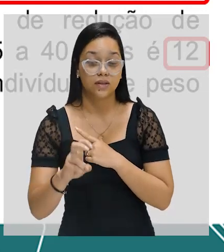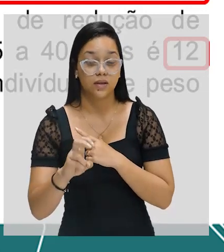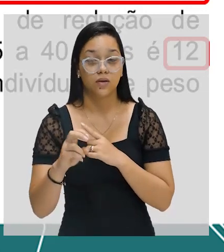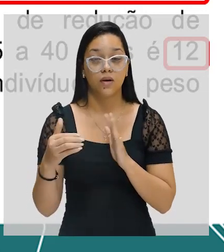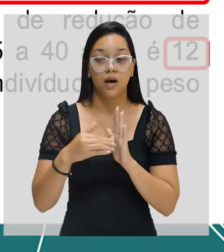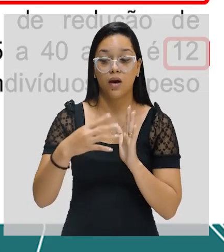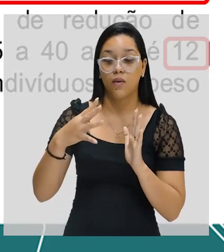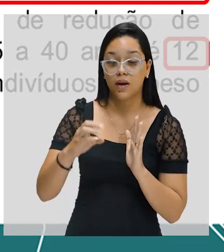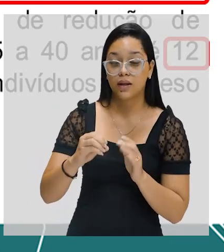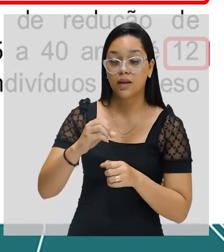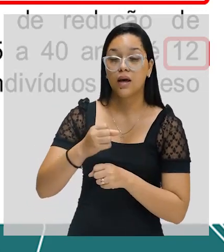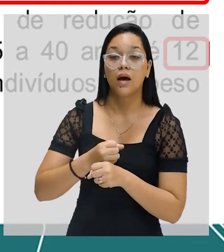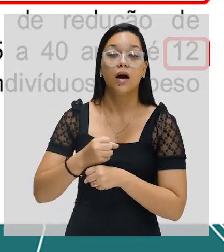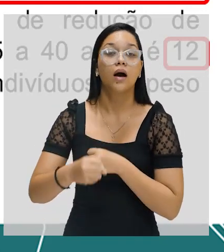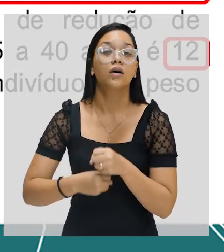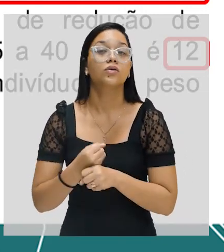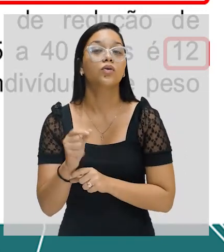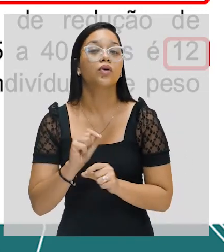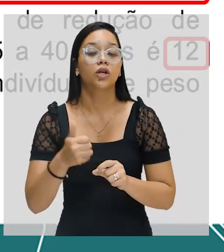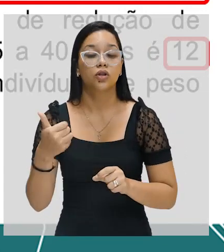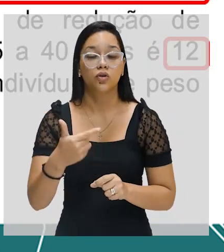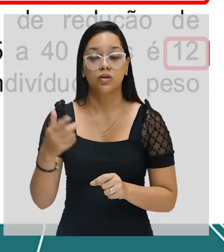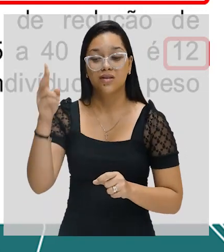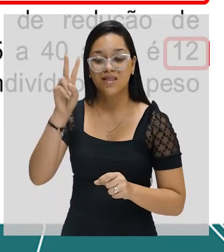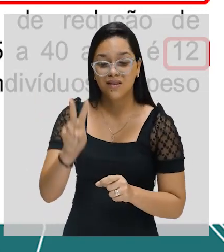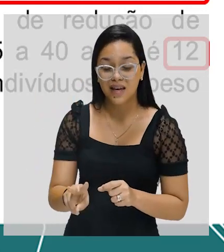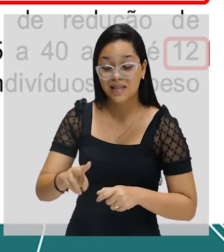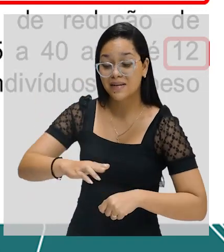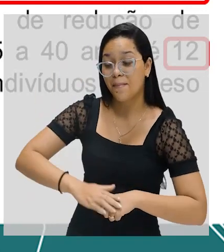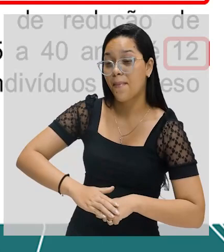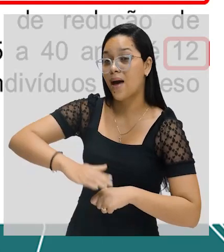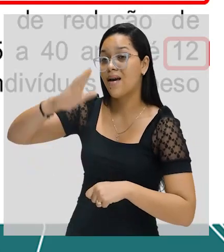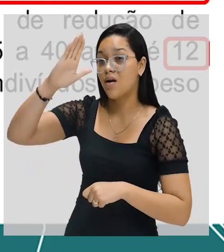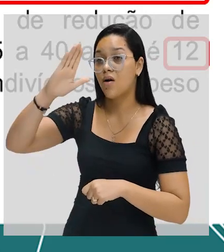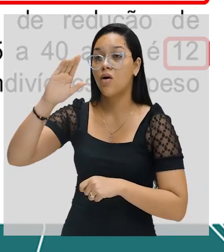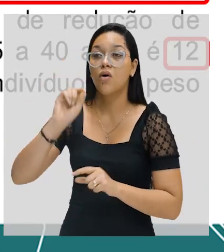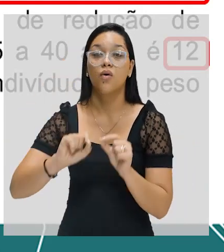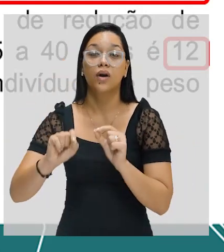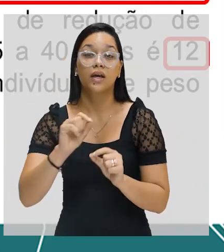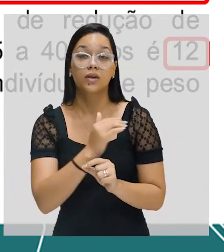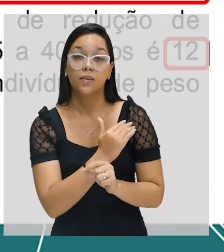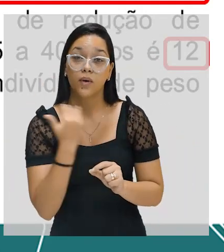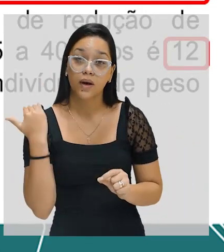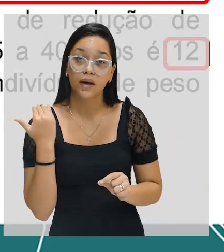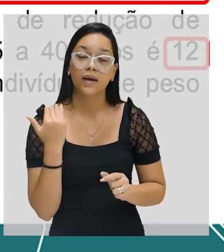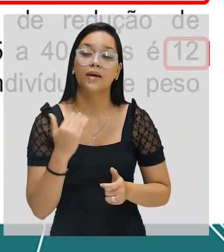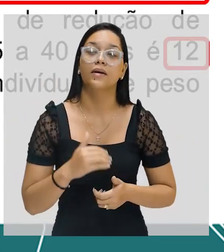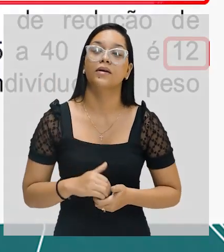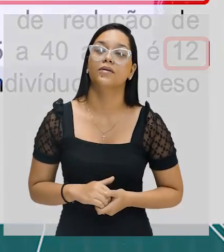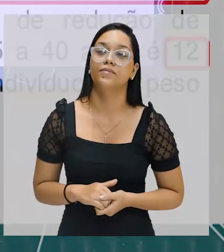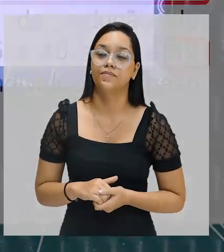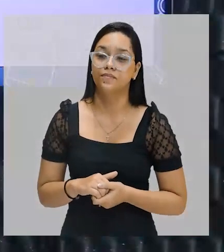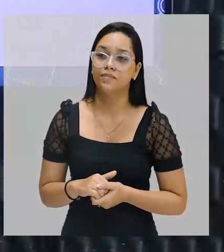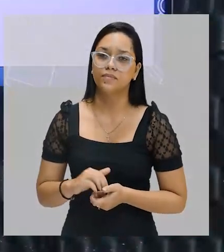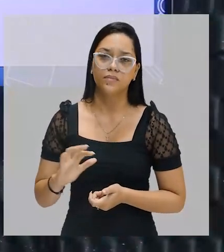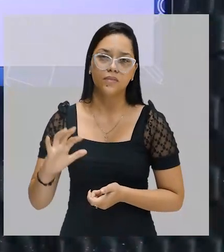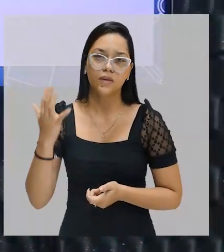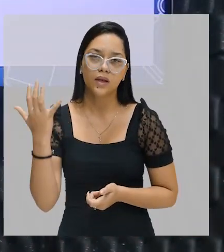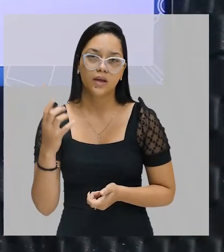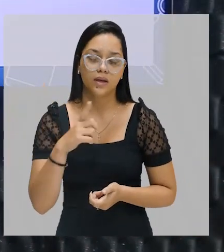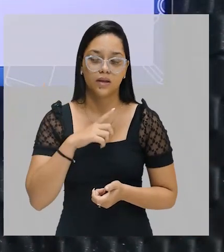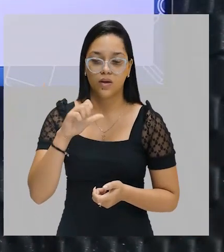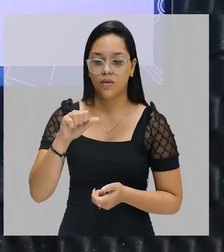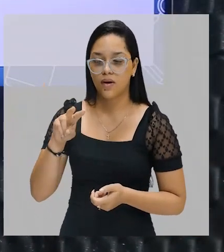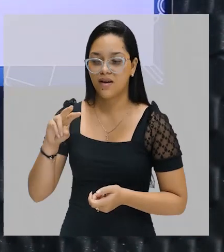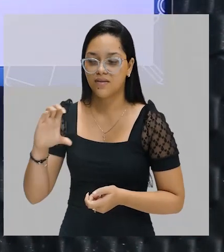anos têm 12 vezes maior o risco de morrer, o risco de acontecer, de ter um